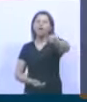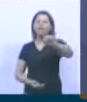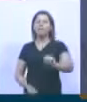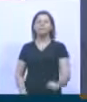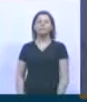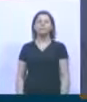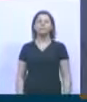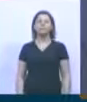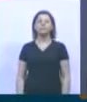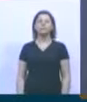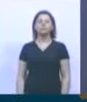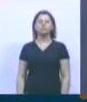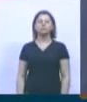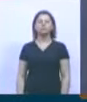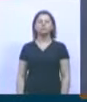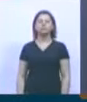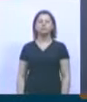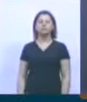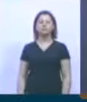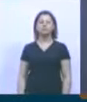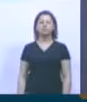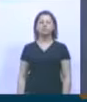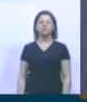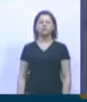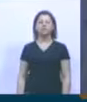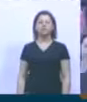not tell him, take up your bed and go home.